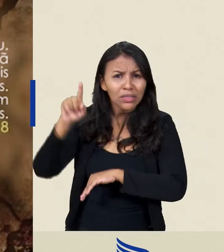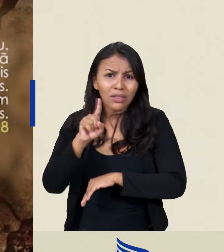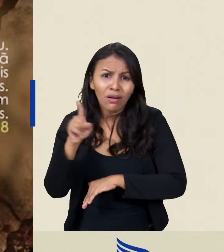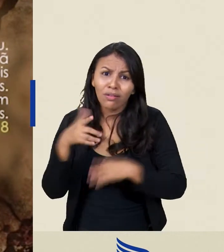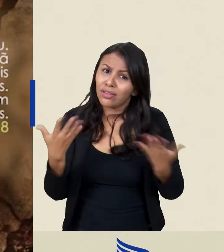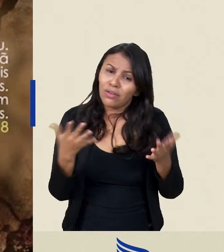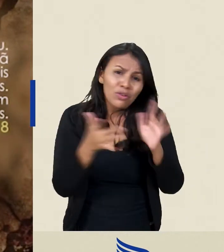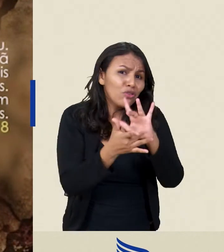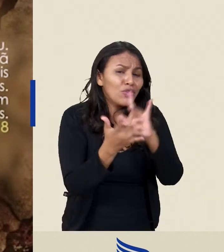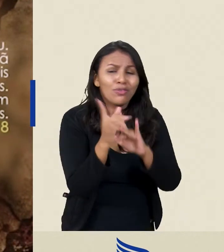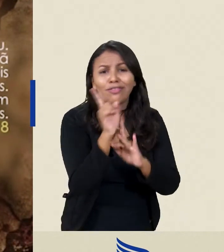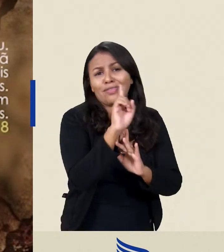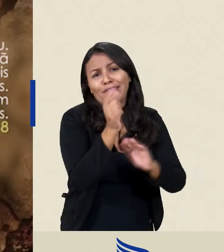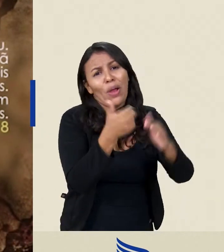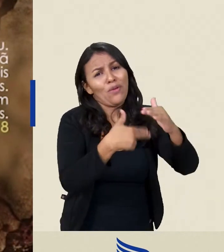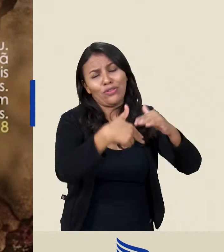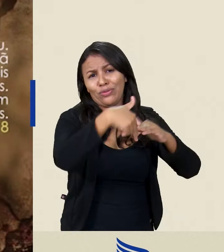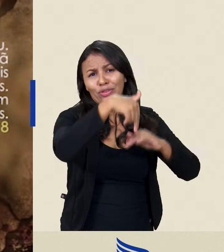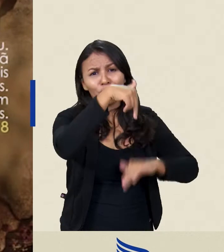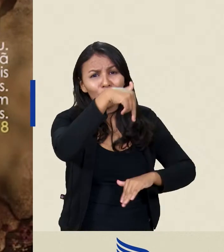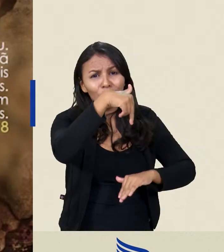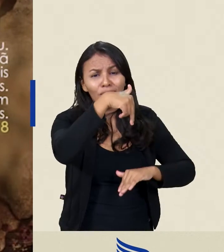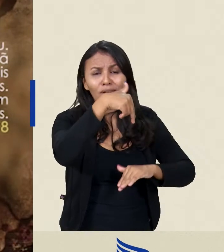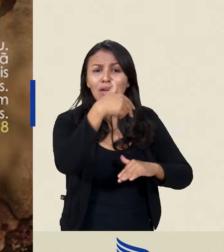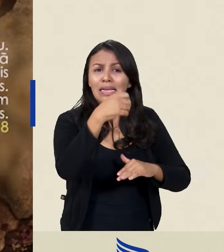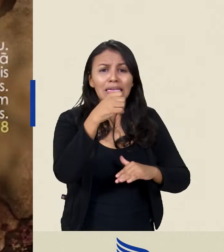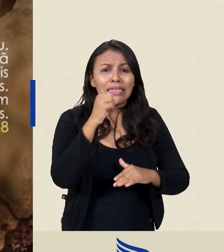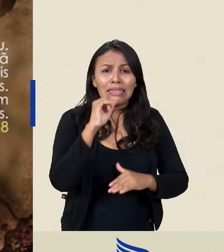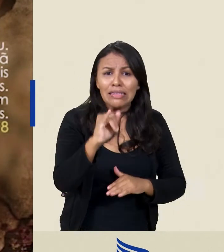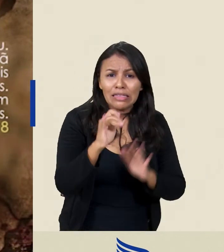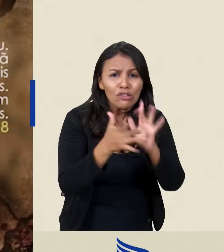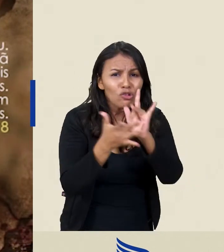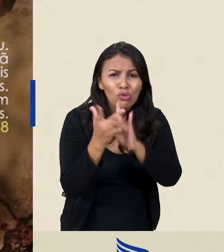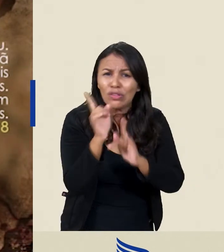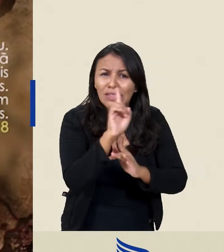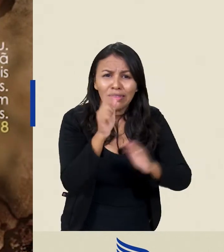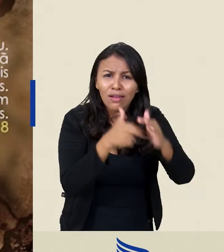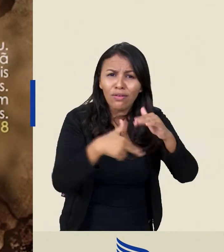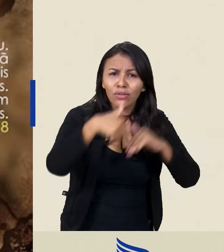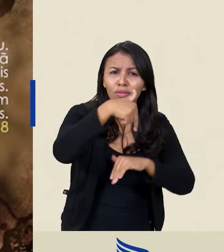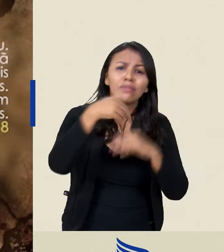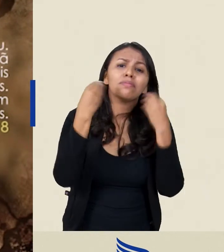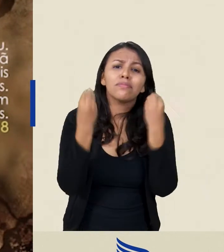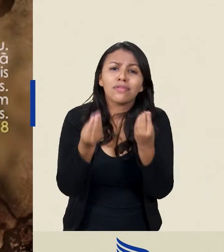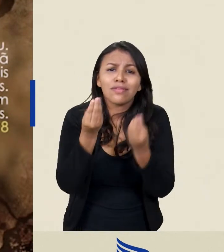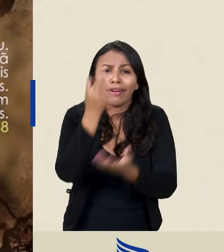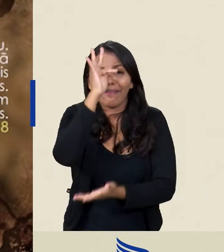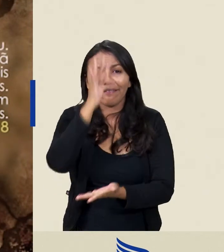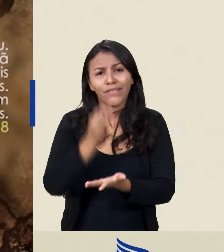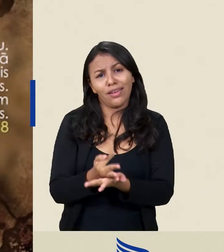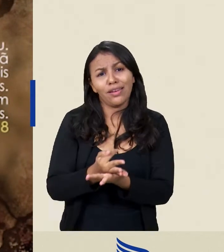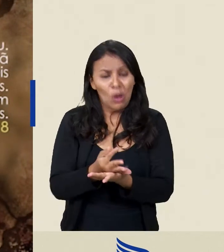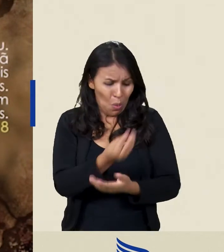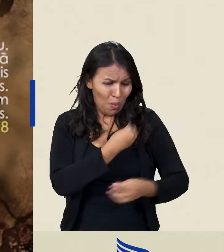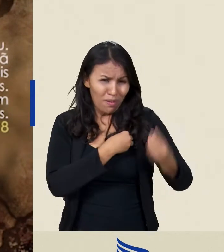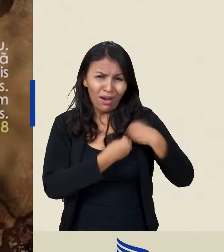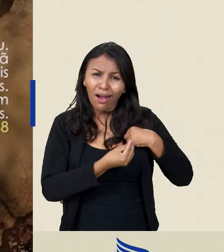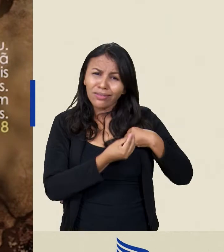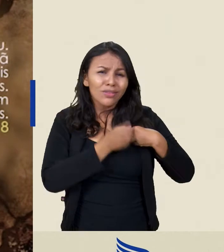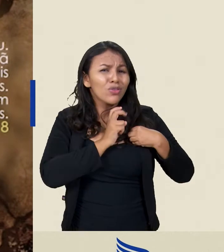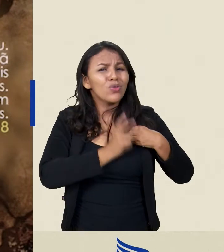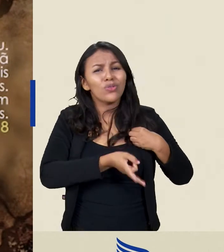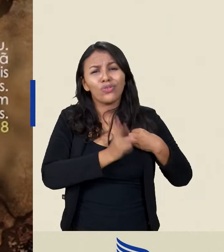não ressuscitou. E se Cristo não ressuscitou, é vã a vossa fé, e ainda permaneceis nos vossos